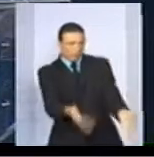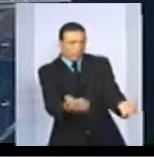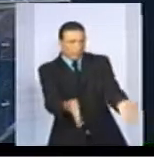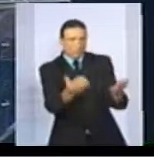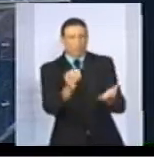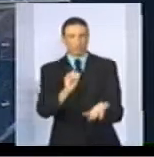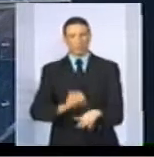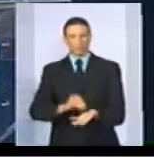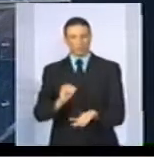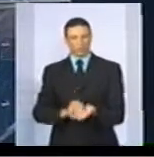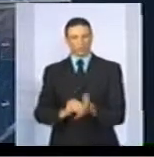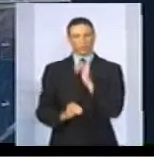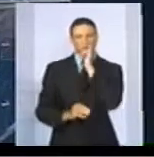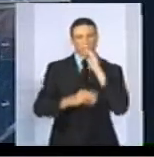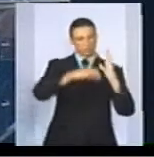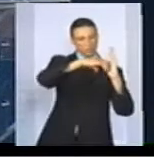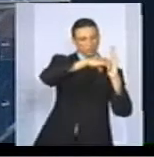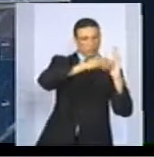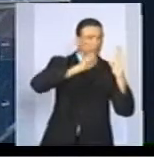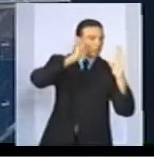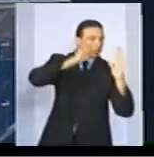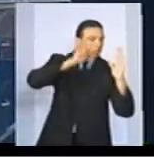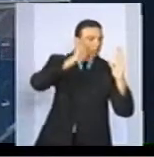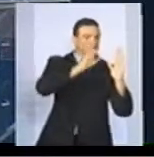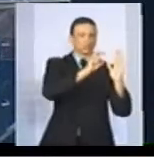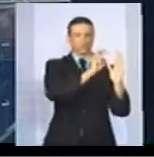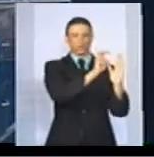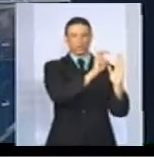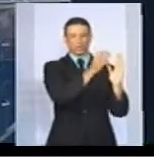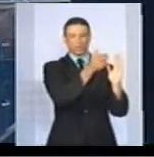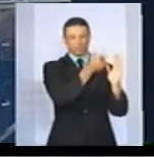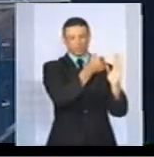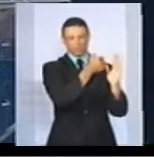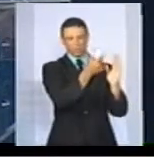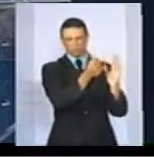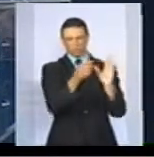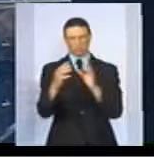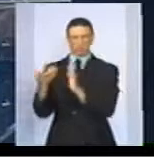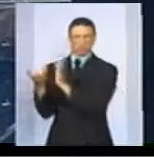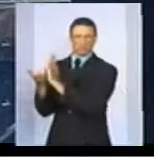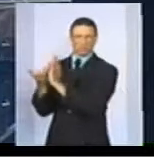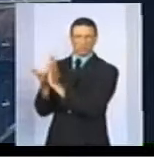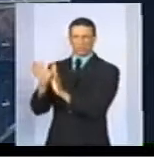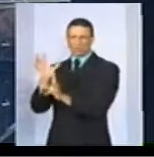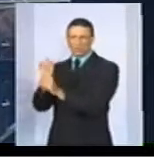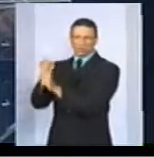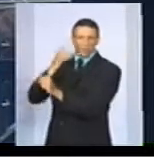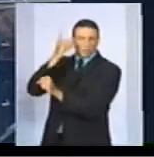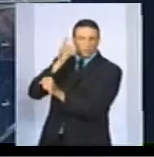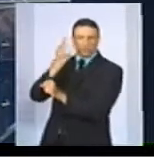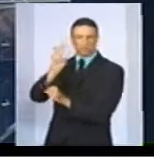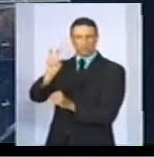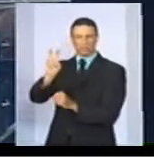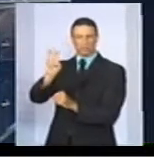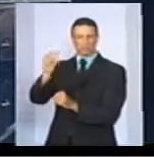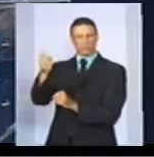81 senadores são 513 acho que estou certo na conta deputados